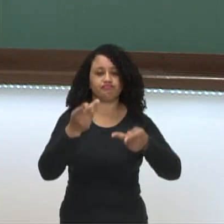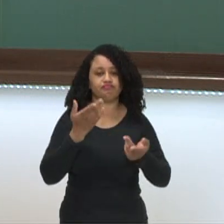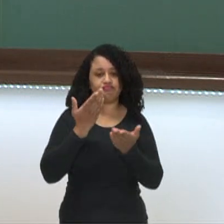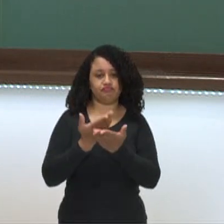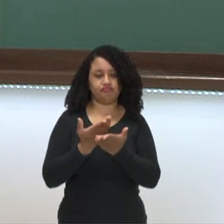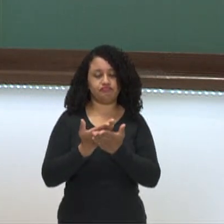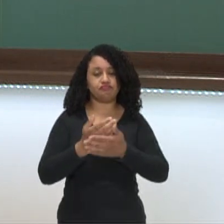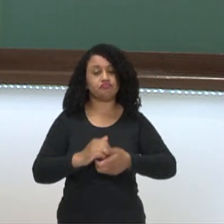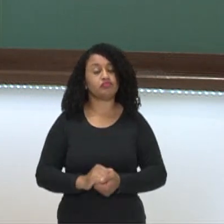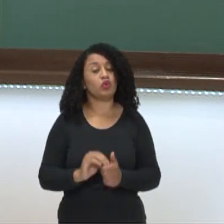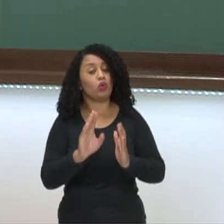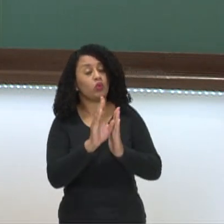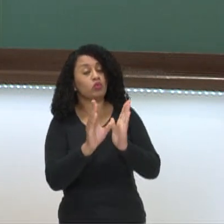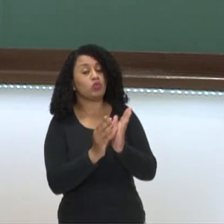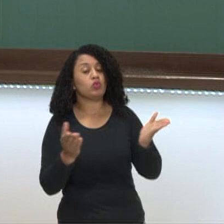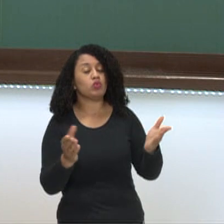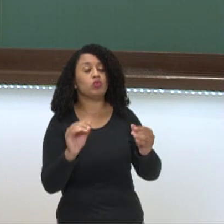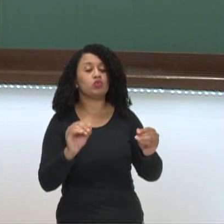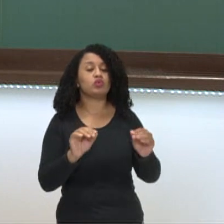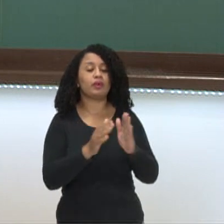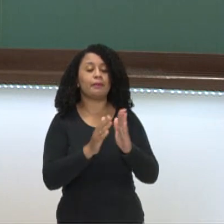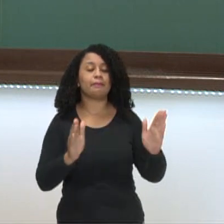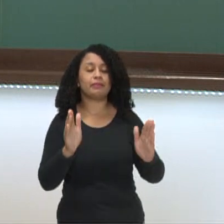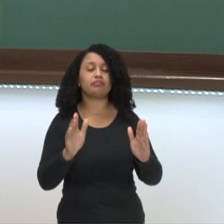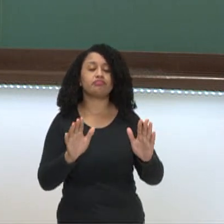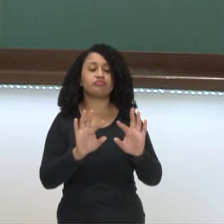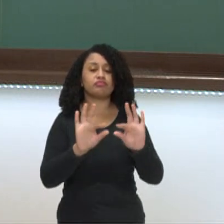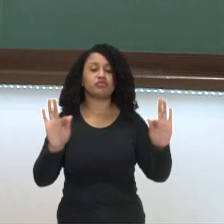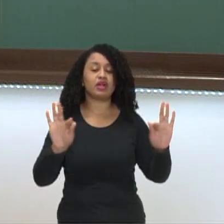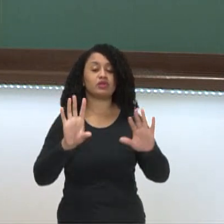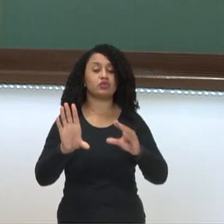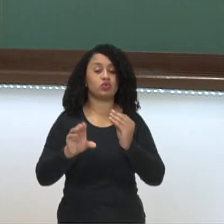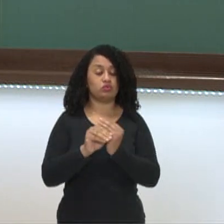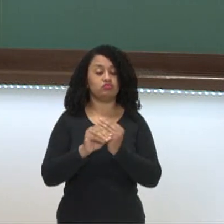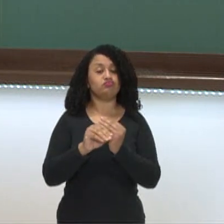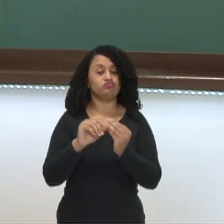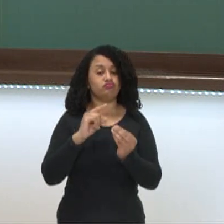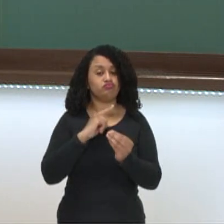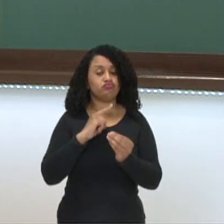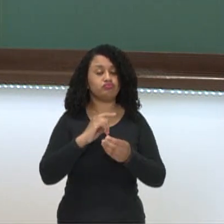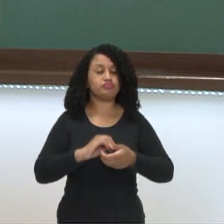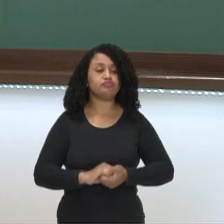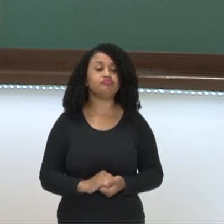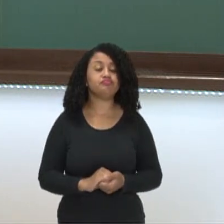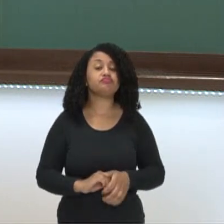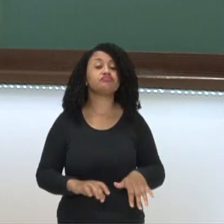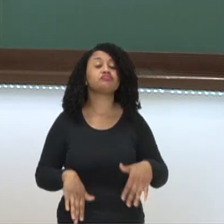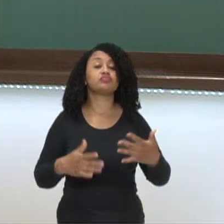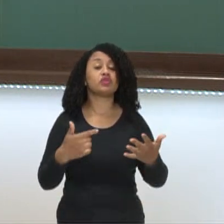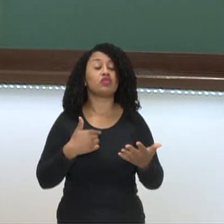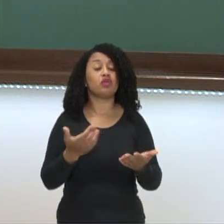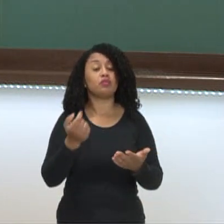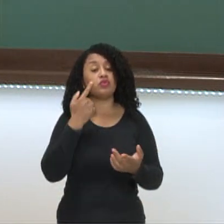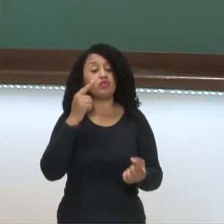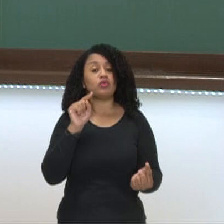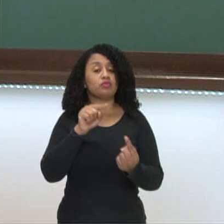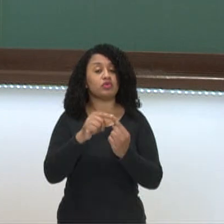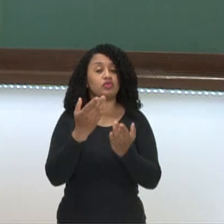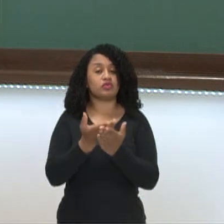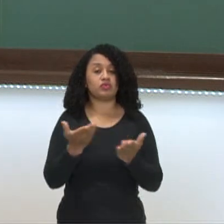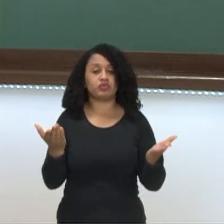nosso conteúdo de hoje é período composto por coordenação. Convido você a acompanhar os objetivos da